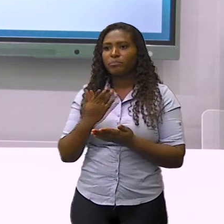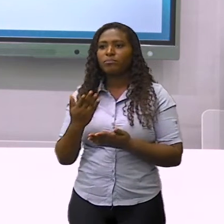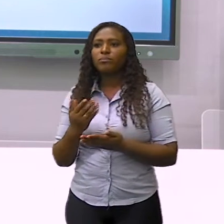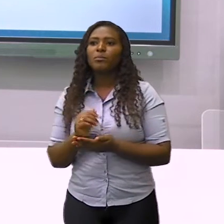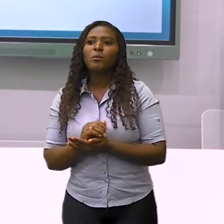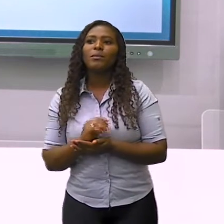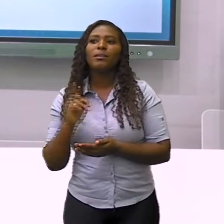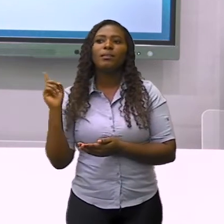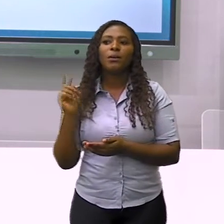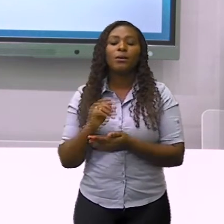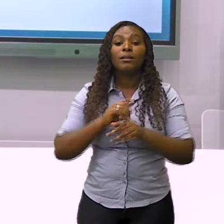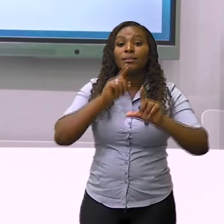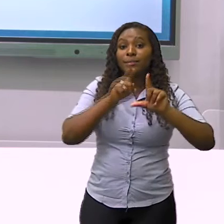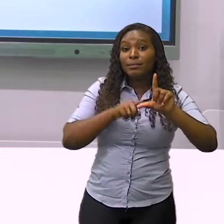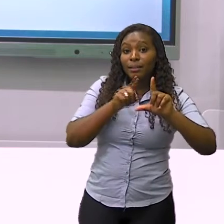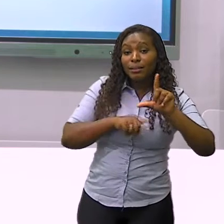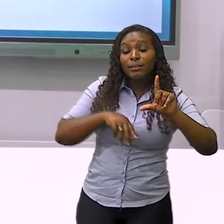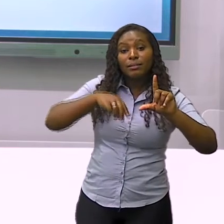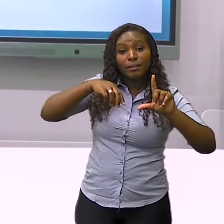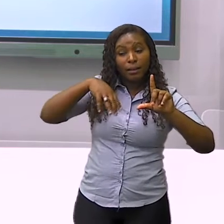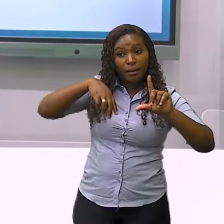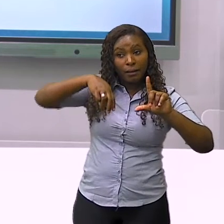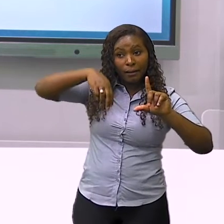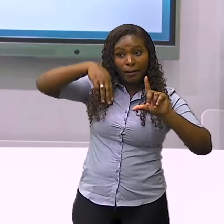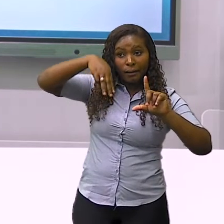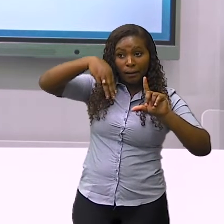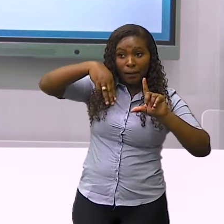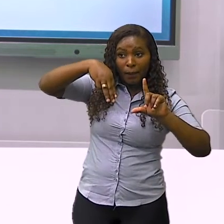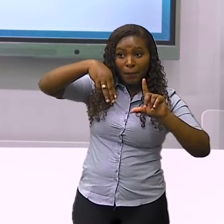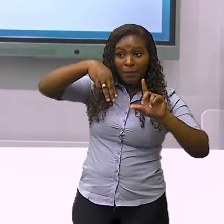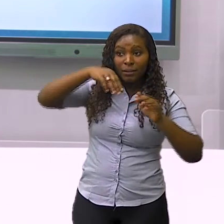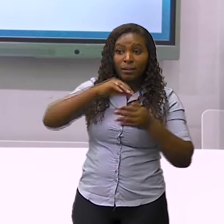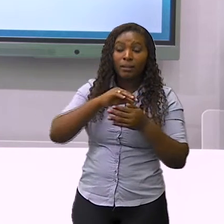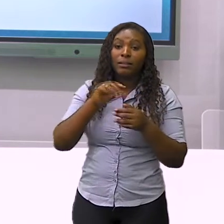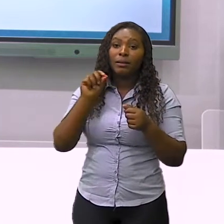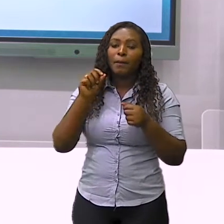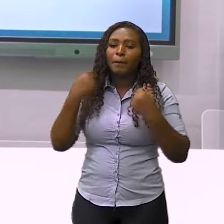Então, fiquem atentos quando vocês forem